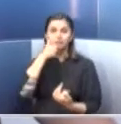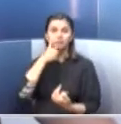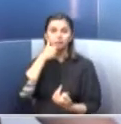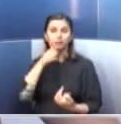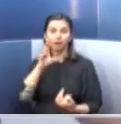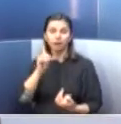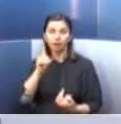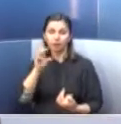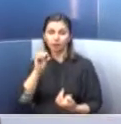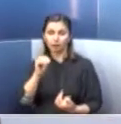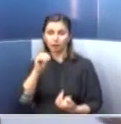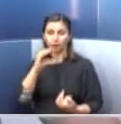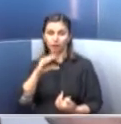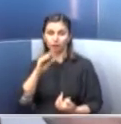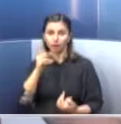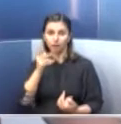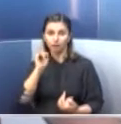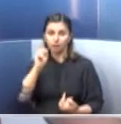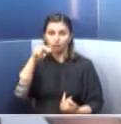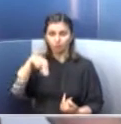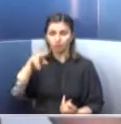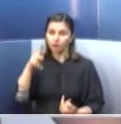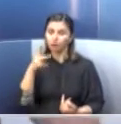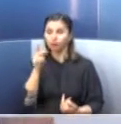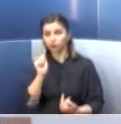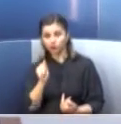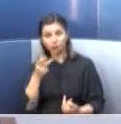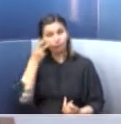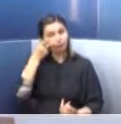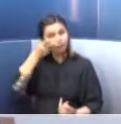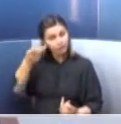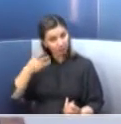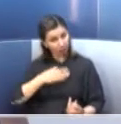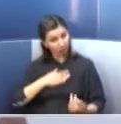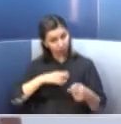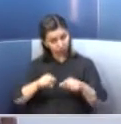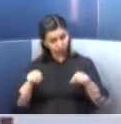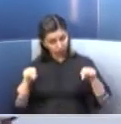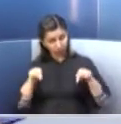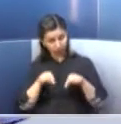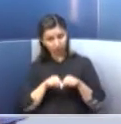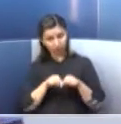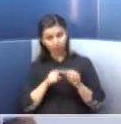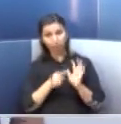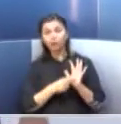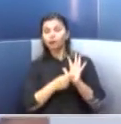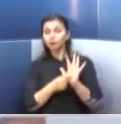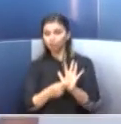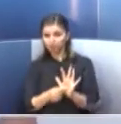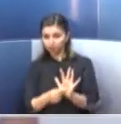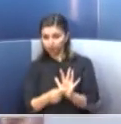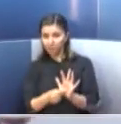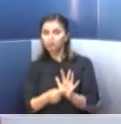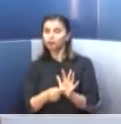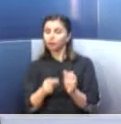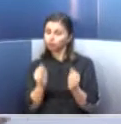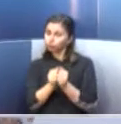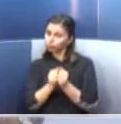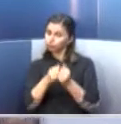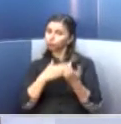na Câmara Municipal, deixo um abraço para o senhor. Elas estarão apresentando juntamente conosco para o Executivo um